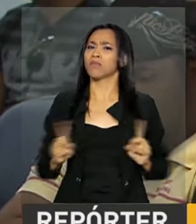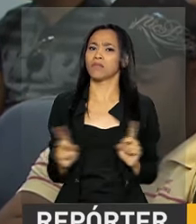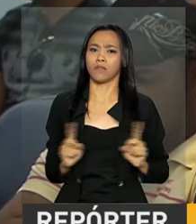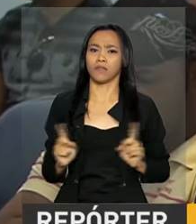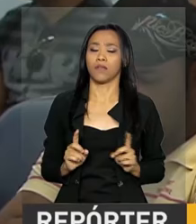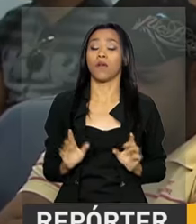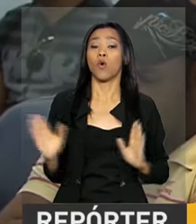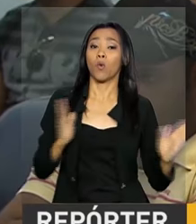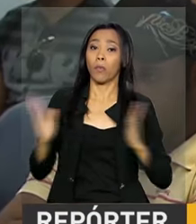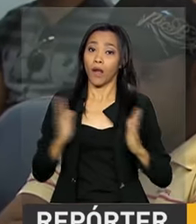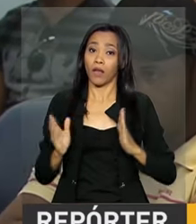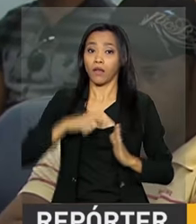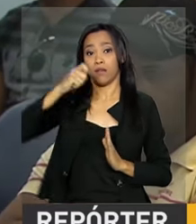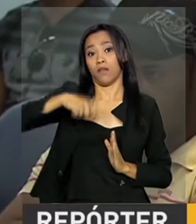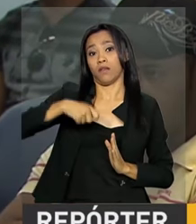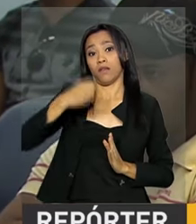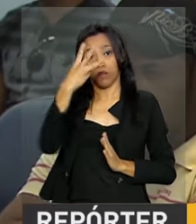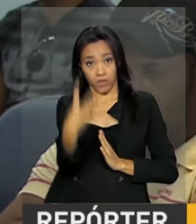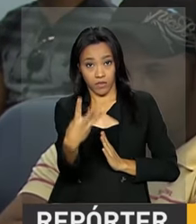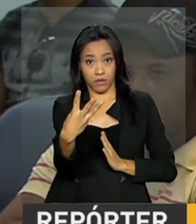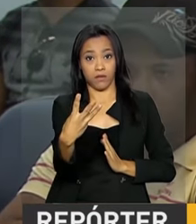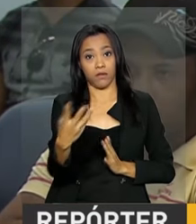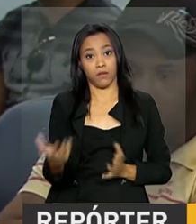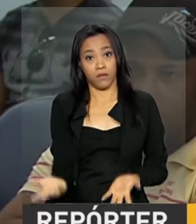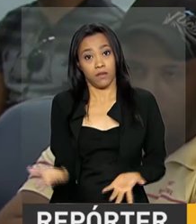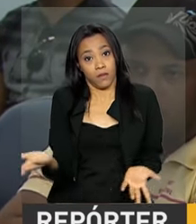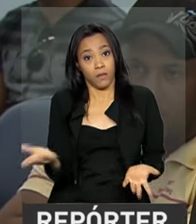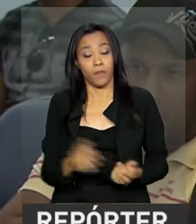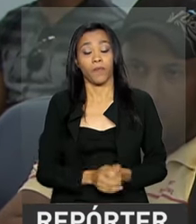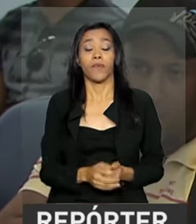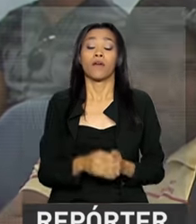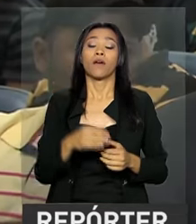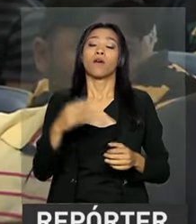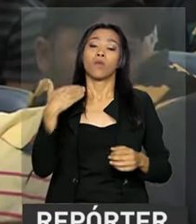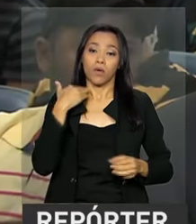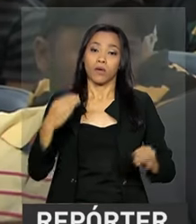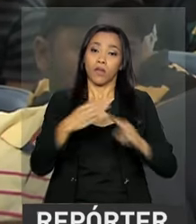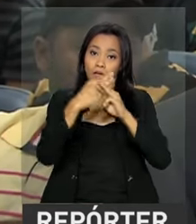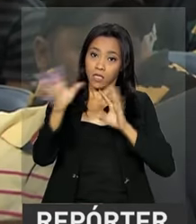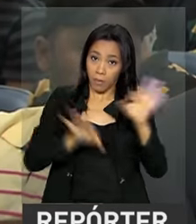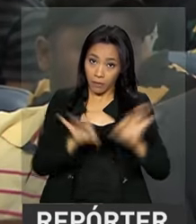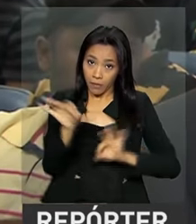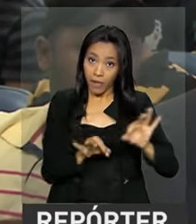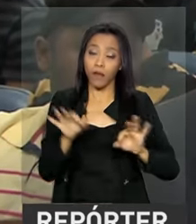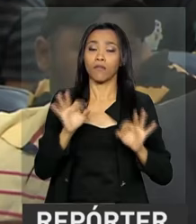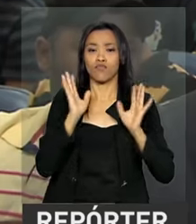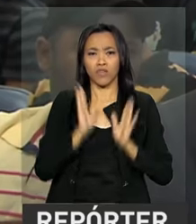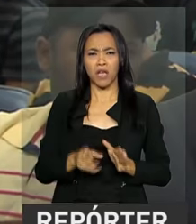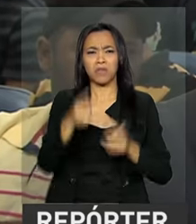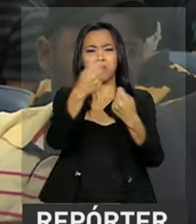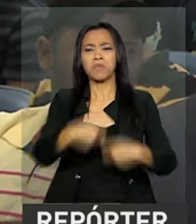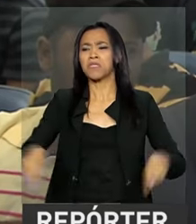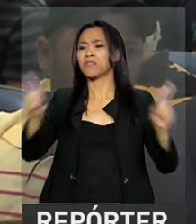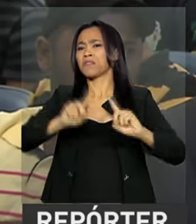né, de data de nascimento. A Caixa estava preparada, então não precisa